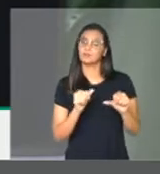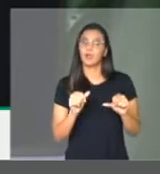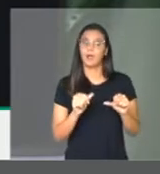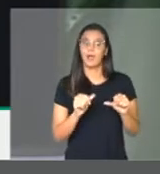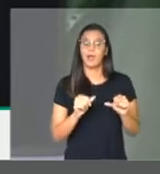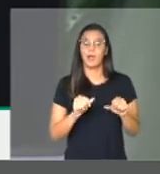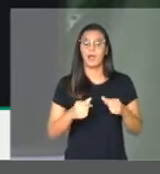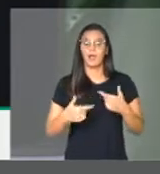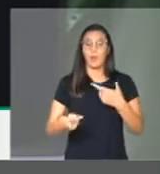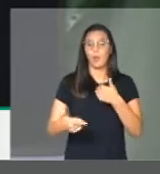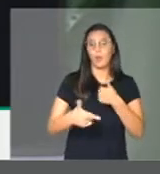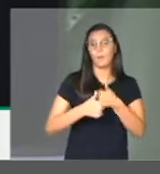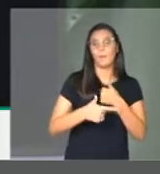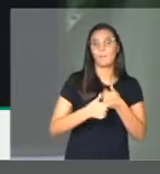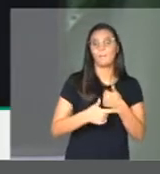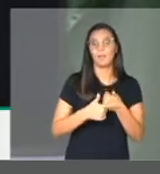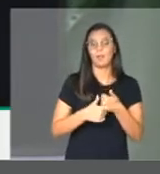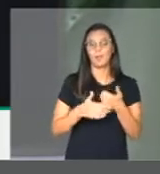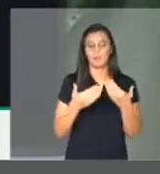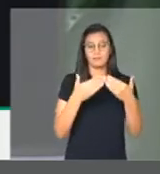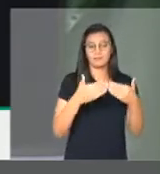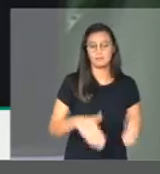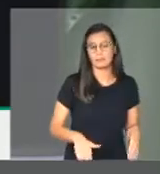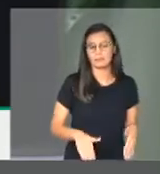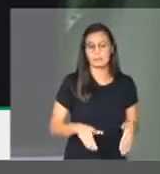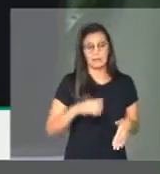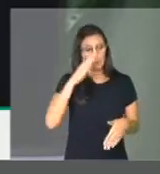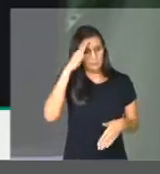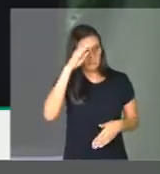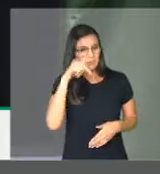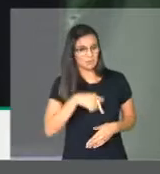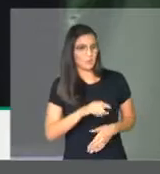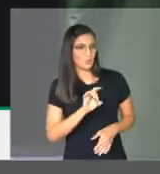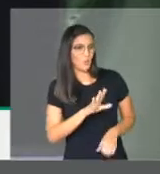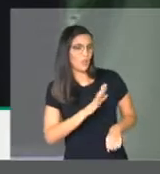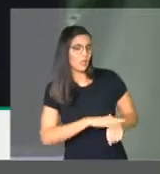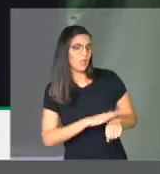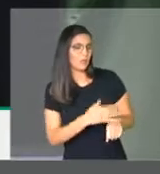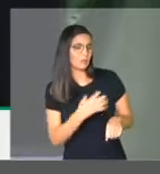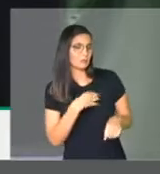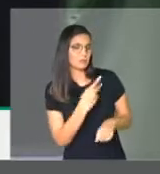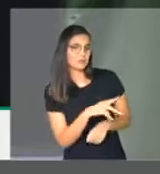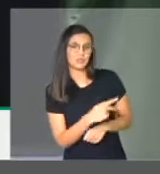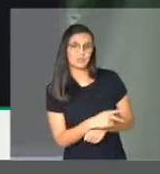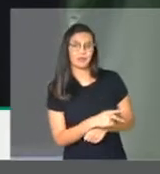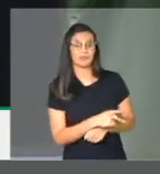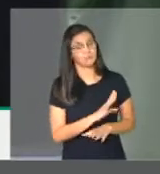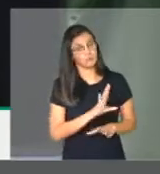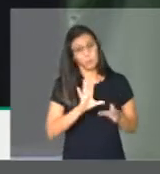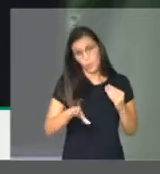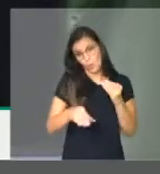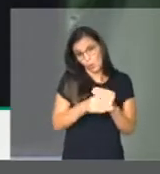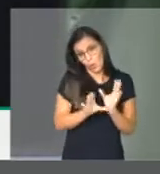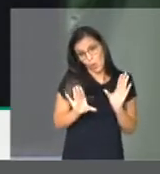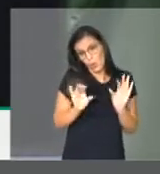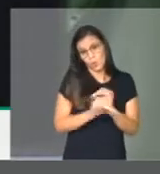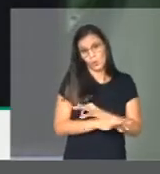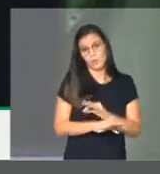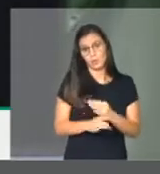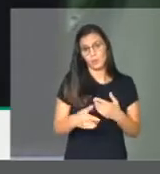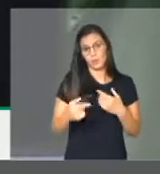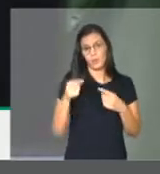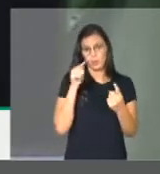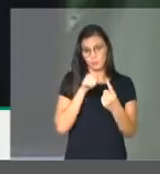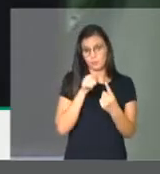de romper aquela polaridade que, se a seu tempo e a seu modo cumpriram a sua missão, naquela altura já